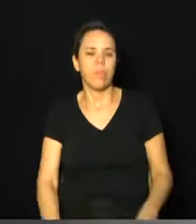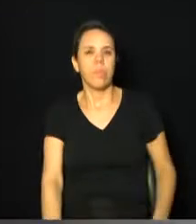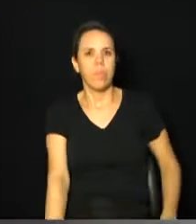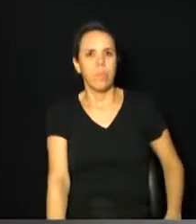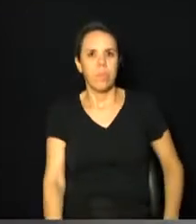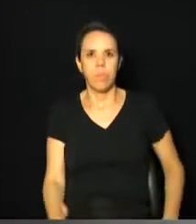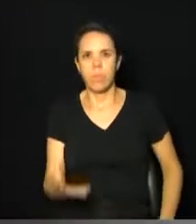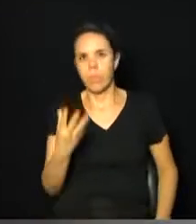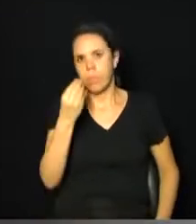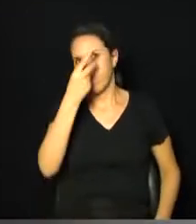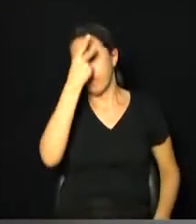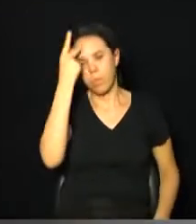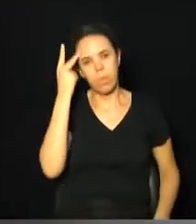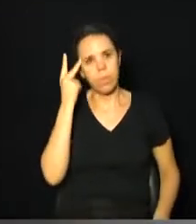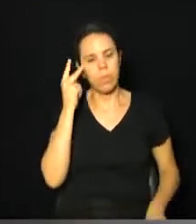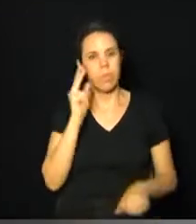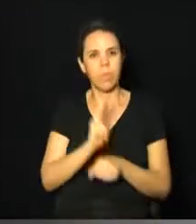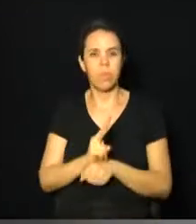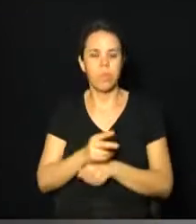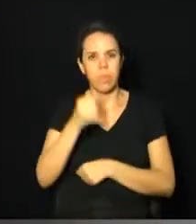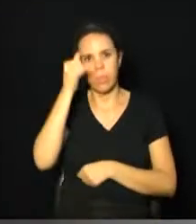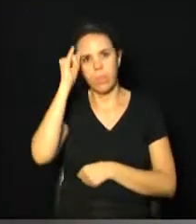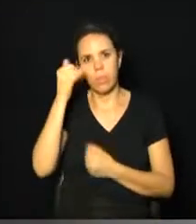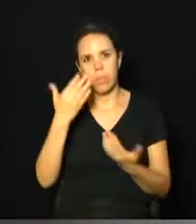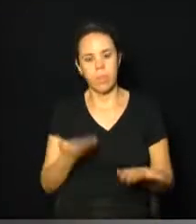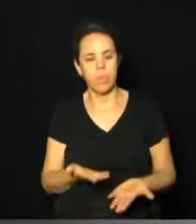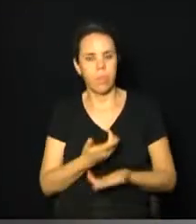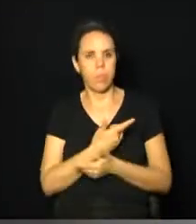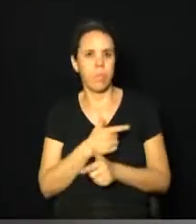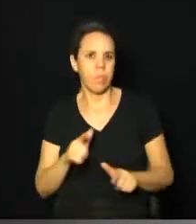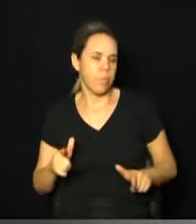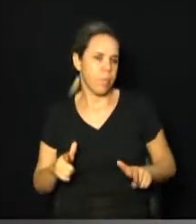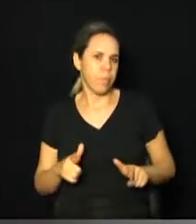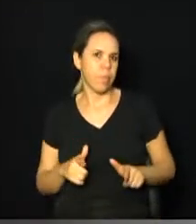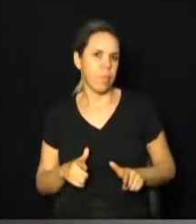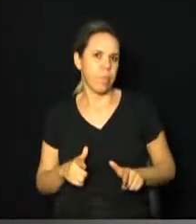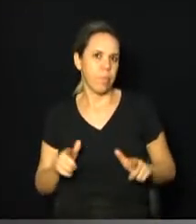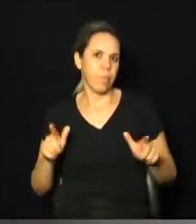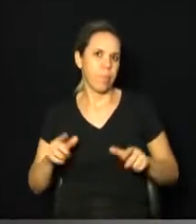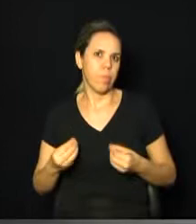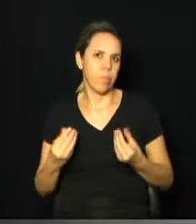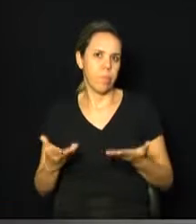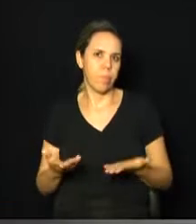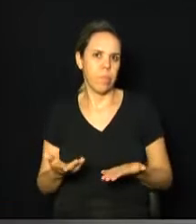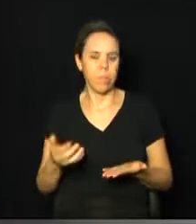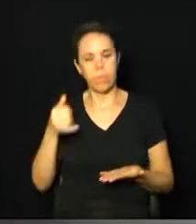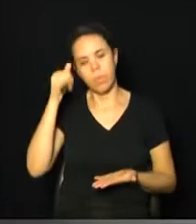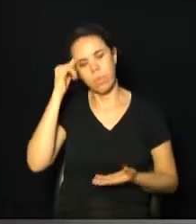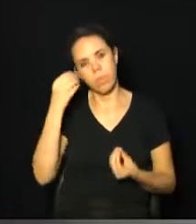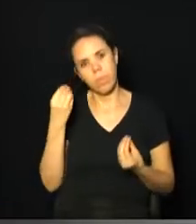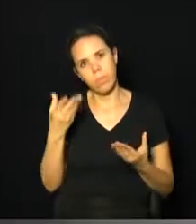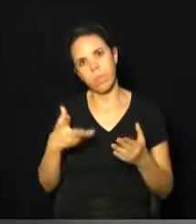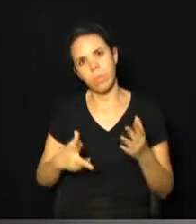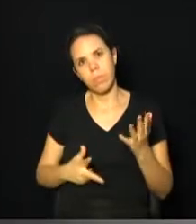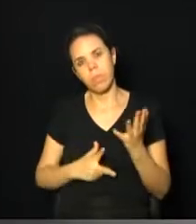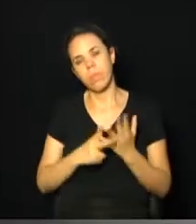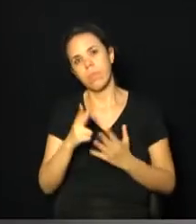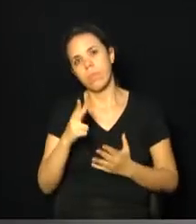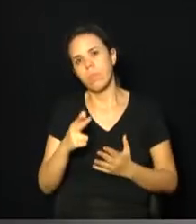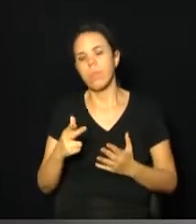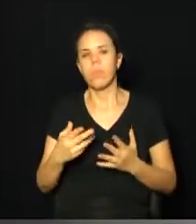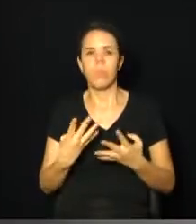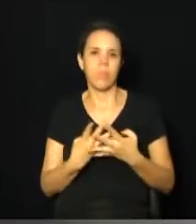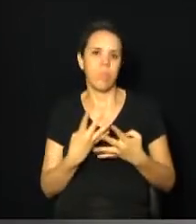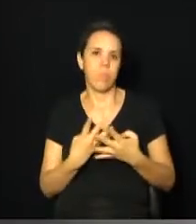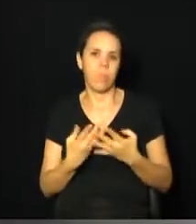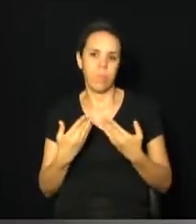muitas pessoas ali criam gado, e como foi cercado, o gado não tinha onde colocar o gado. Aí foram lá, cortaram, retiraram a cerca e soltaram